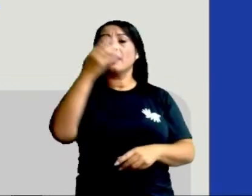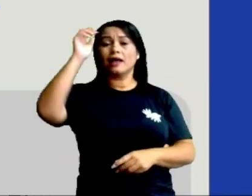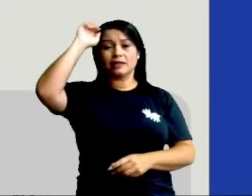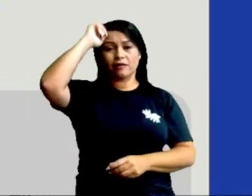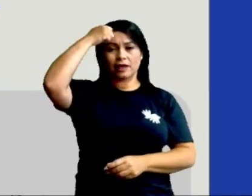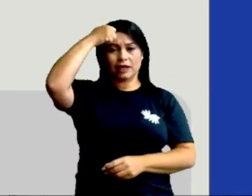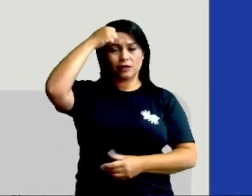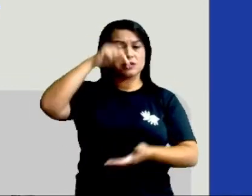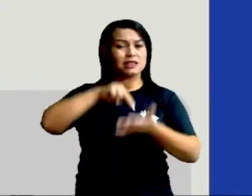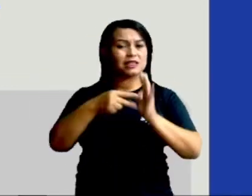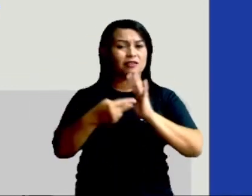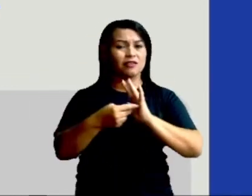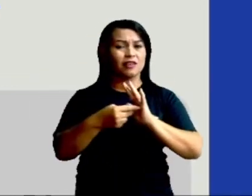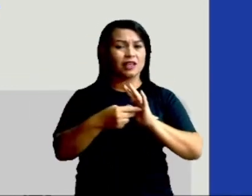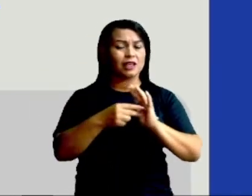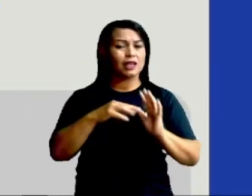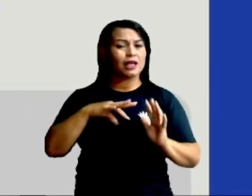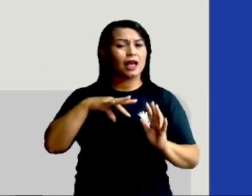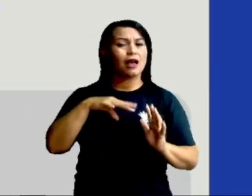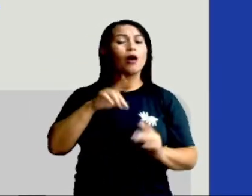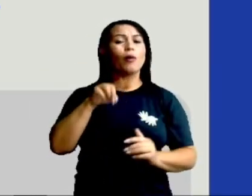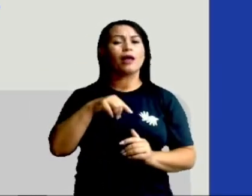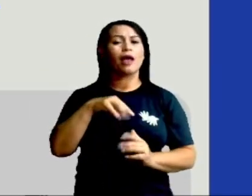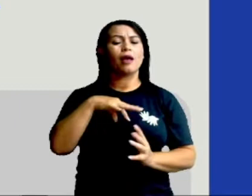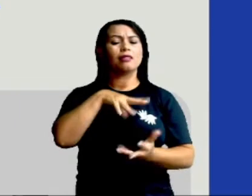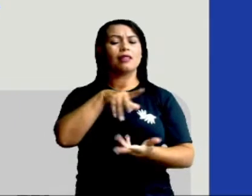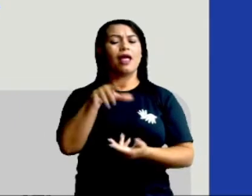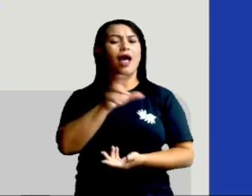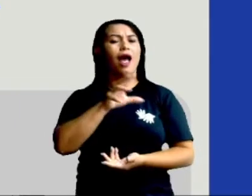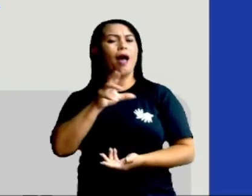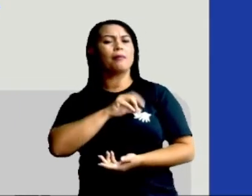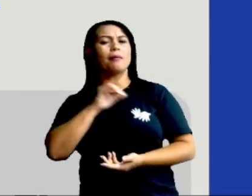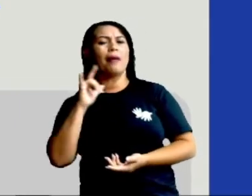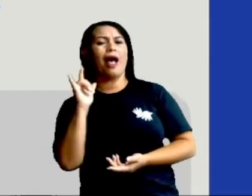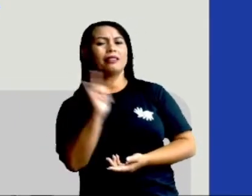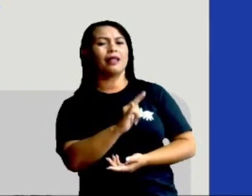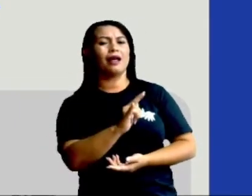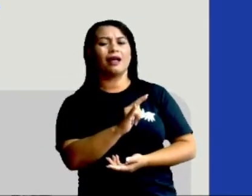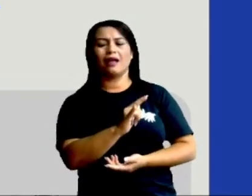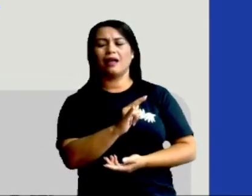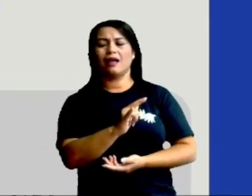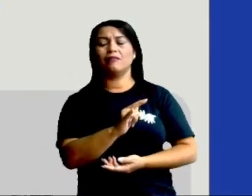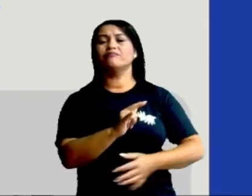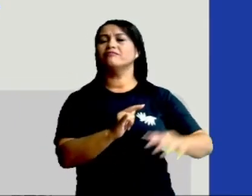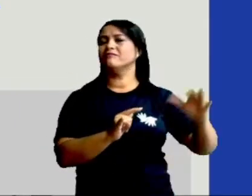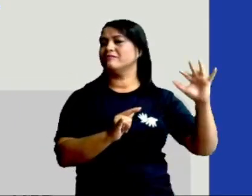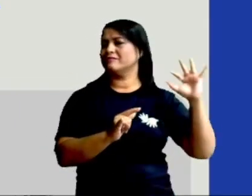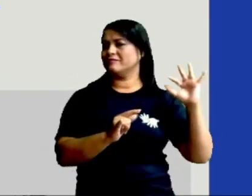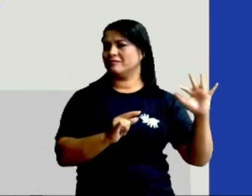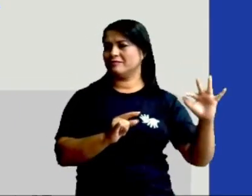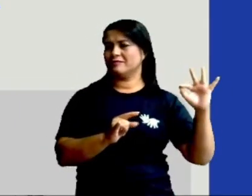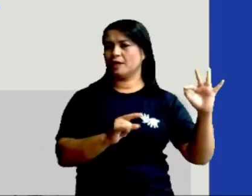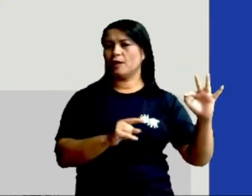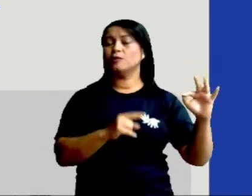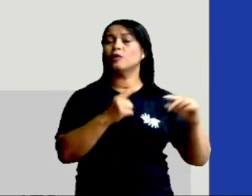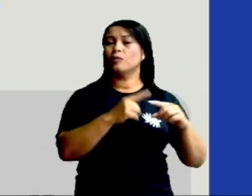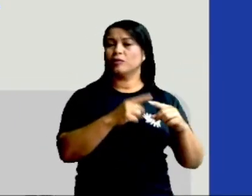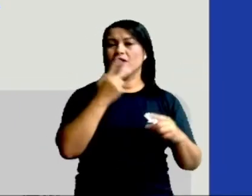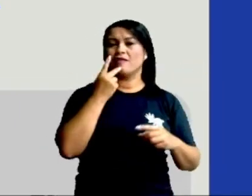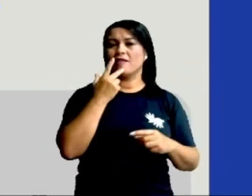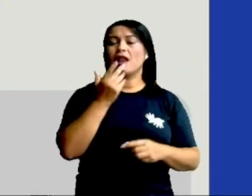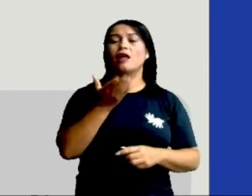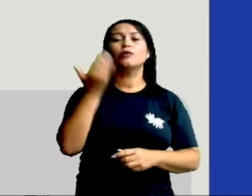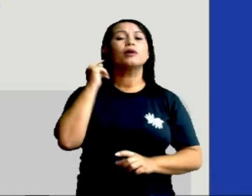amada tá certo ou falso é verdadeiro ou falso Isso aqui é falso né porque eu